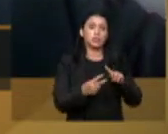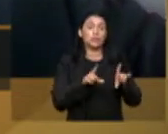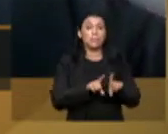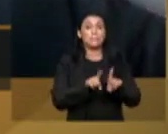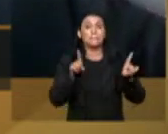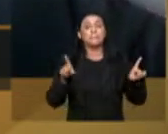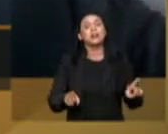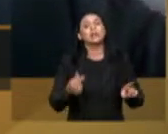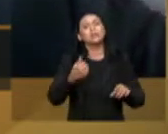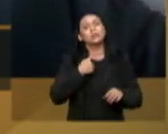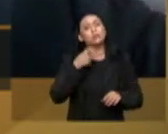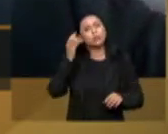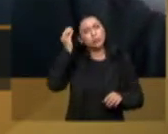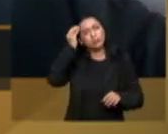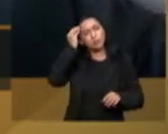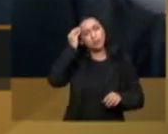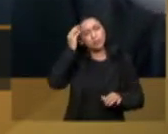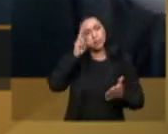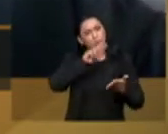mas o que me pacifica